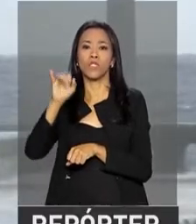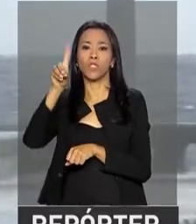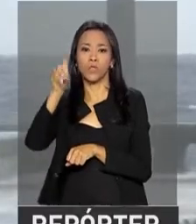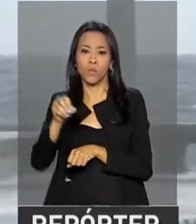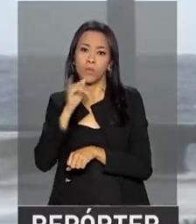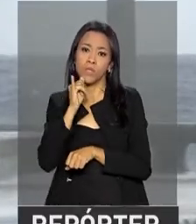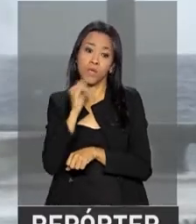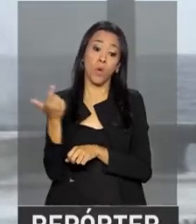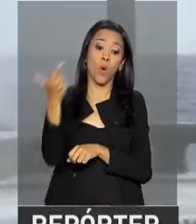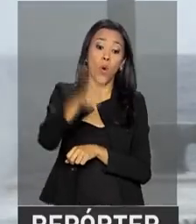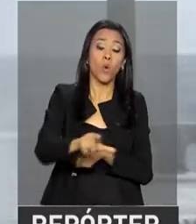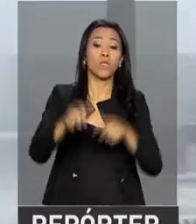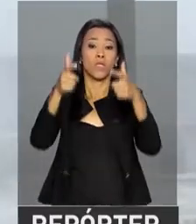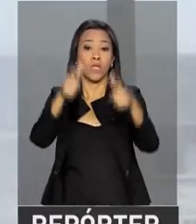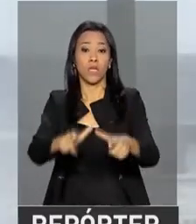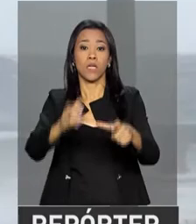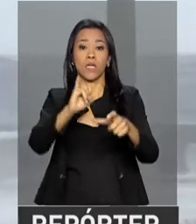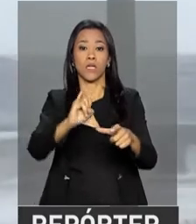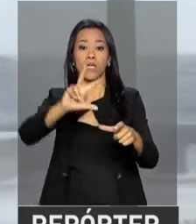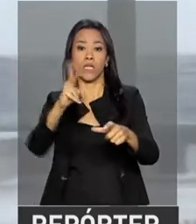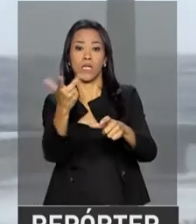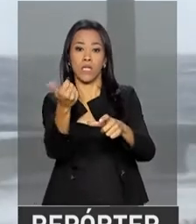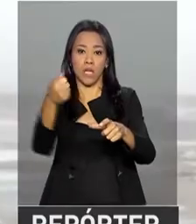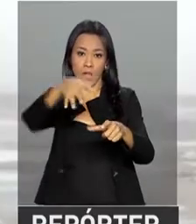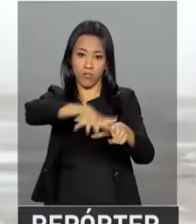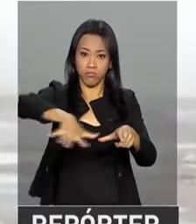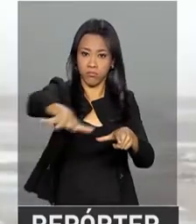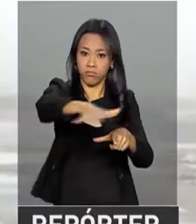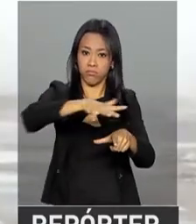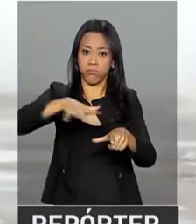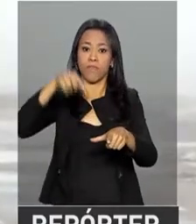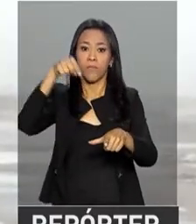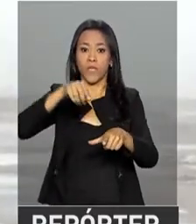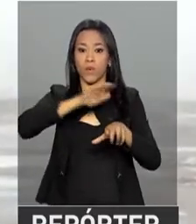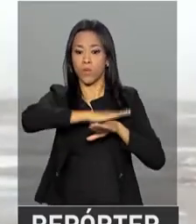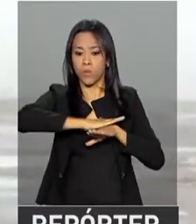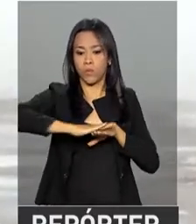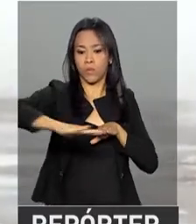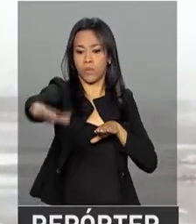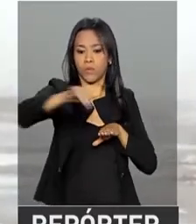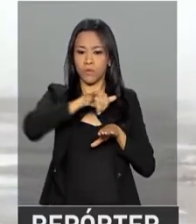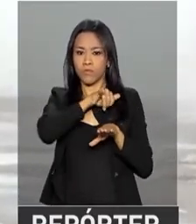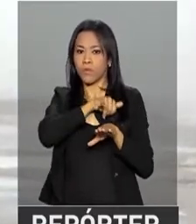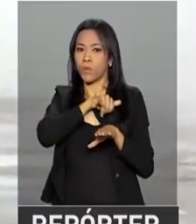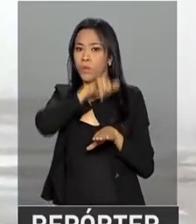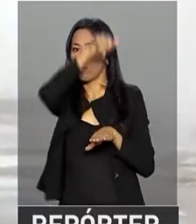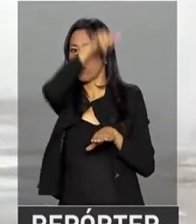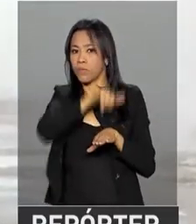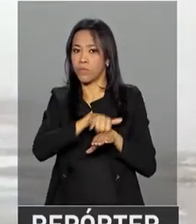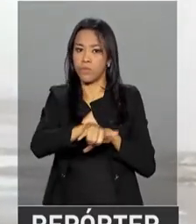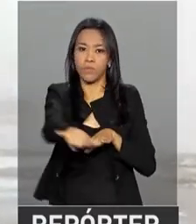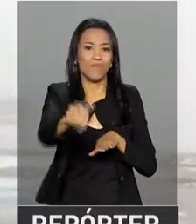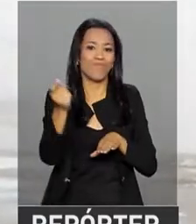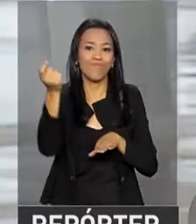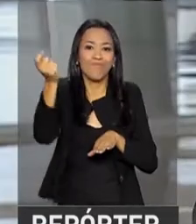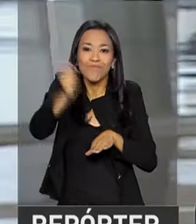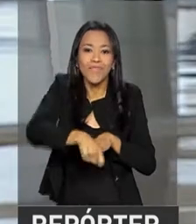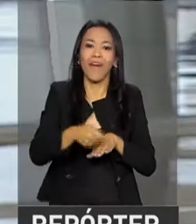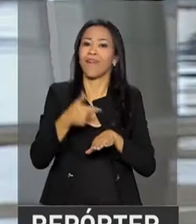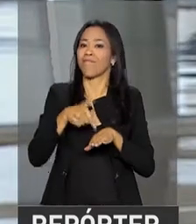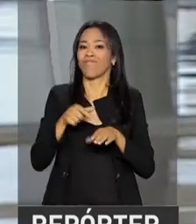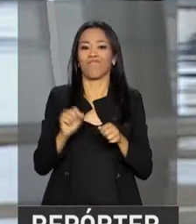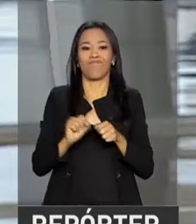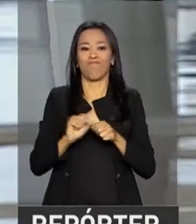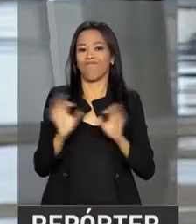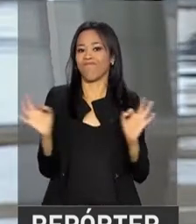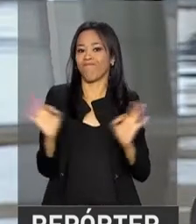na ilha de Tortola, onde as condições da pista do aeroporto não permitem, nesse momento, a